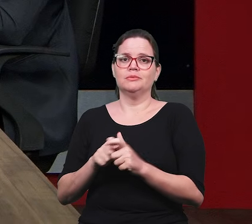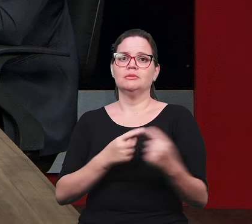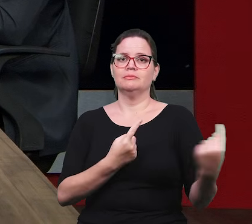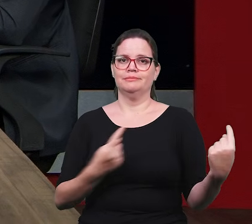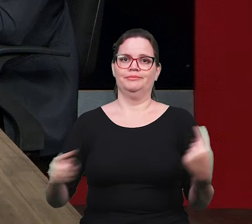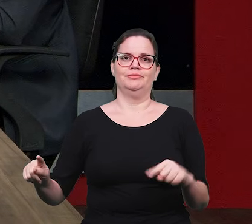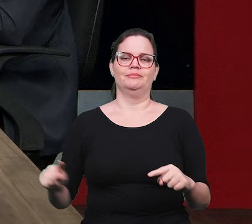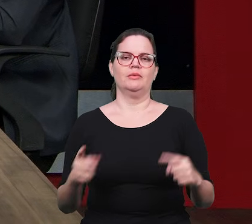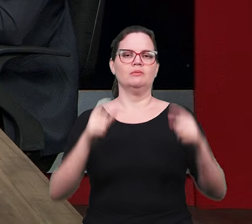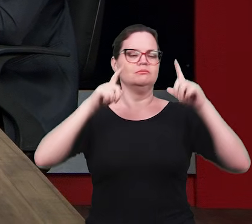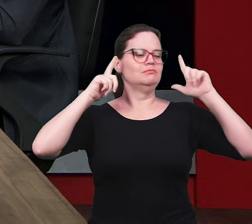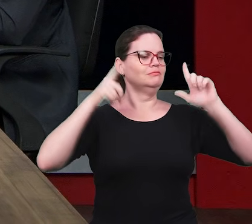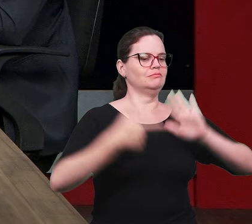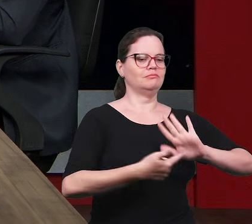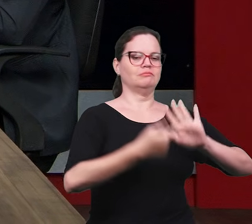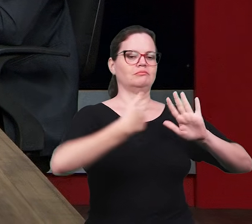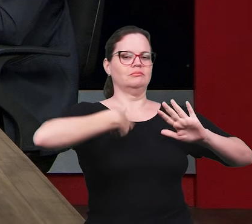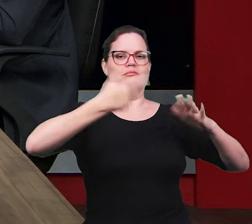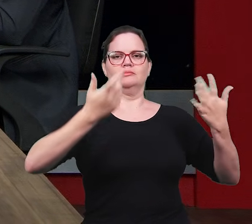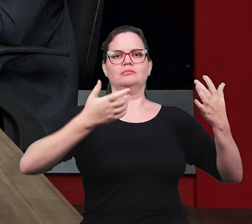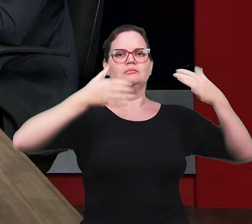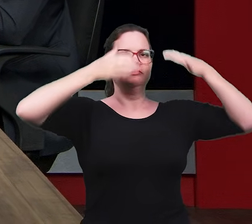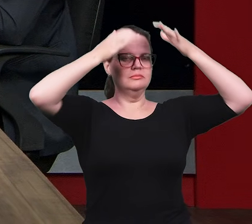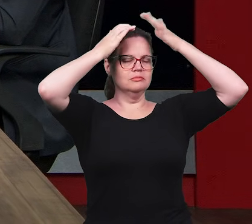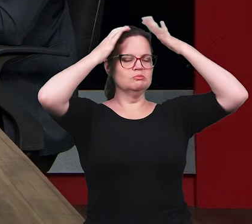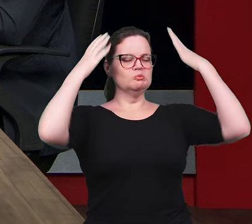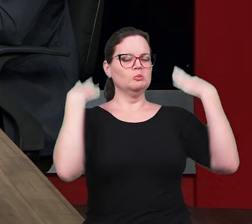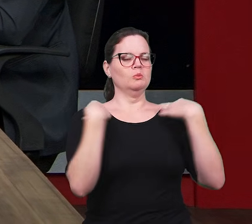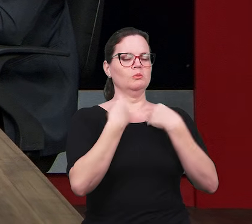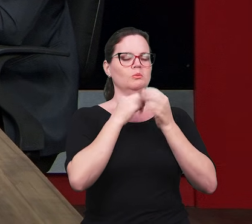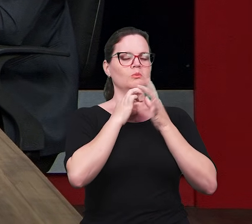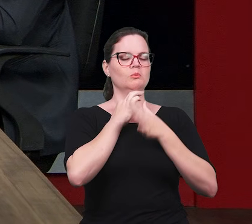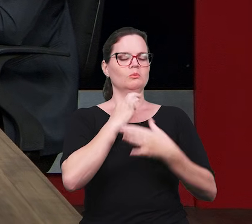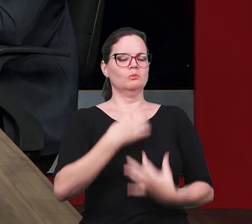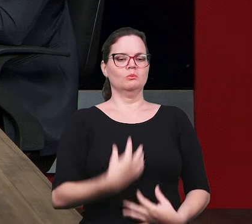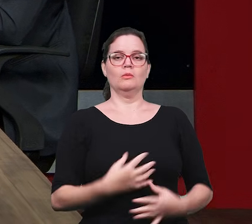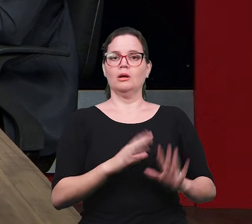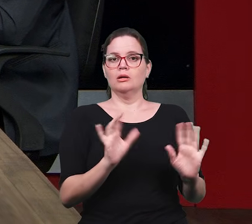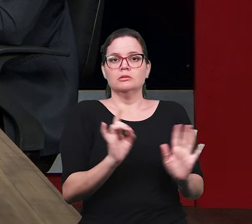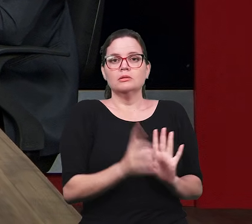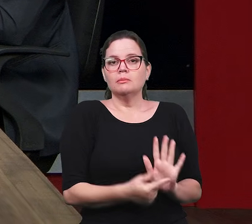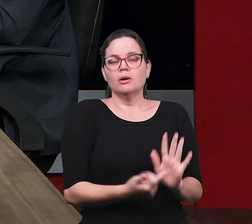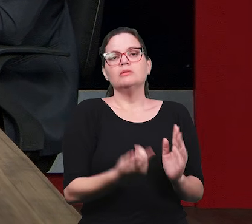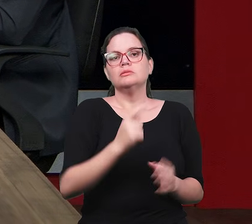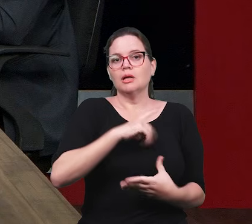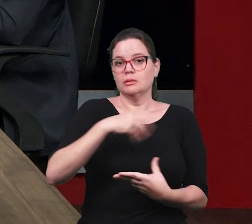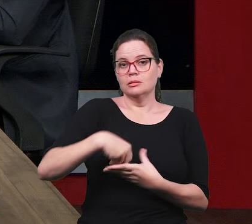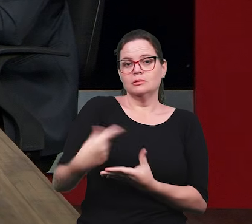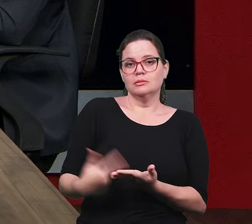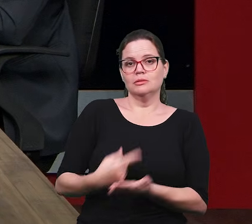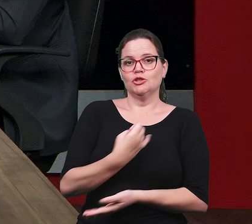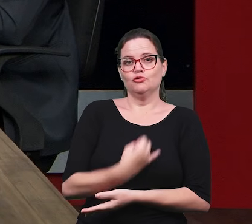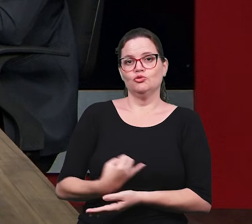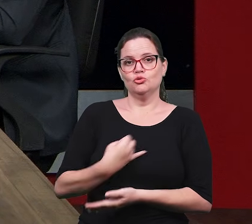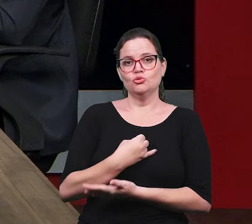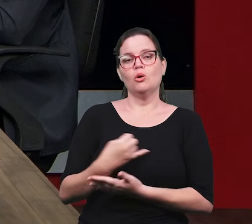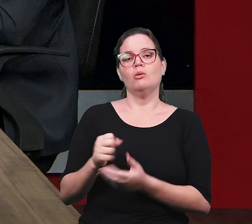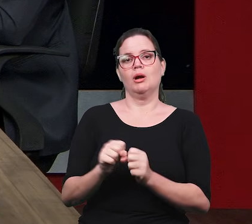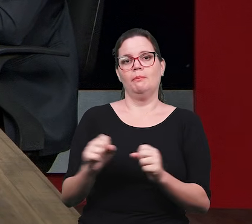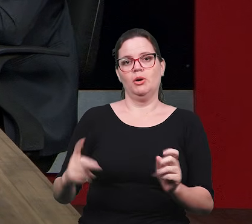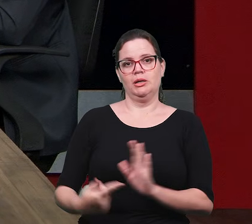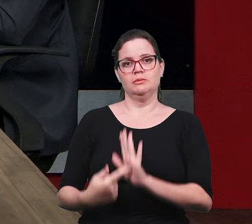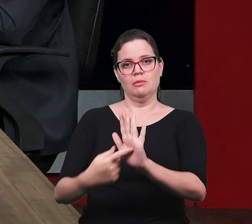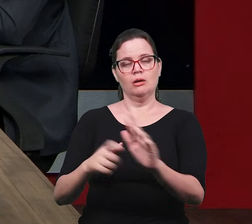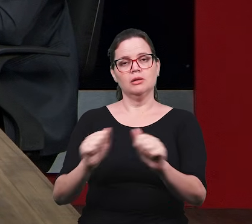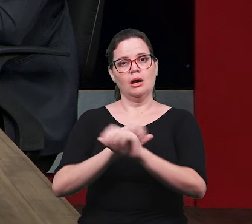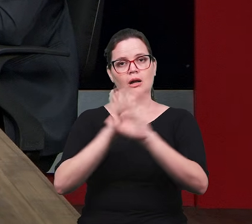trazer uma fé mais exteriorizada. Isso já estava profetizado nas cartas ali de João no Apocalipse, já estava profetizado